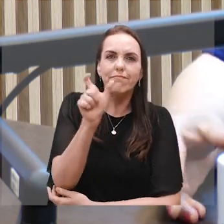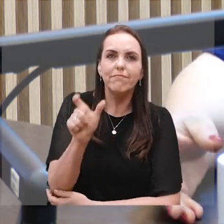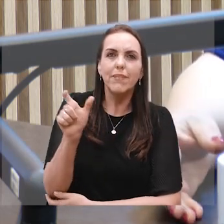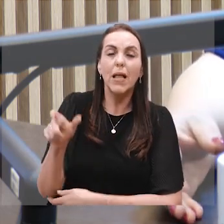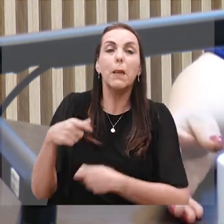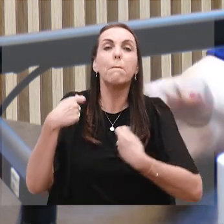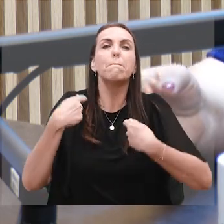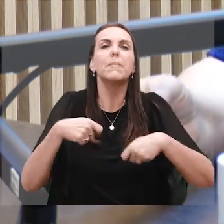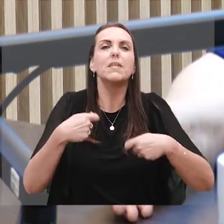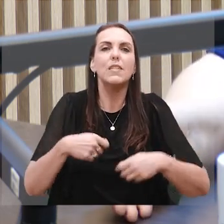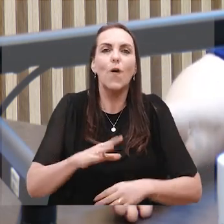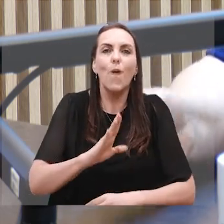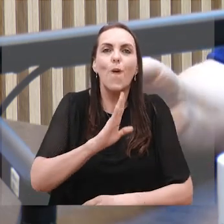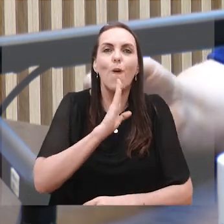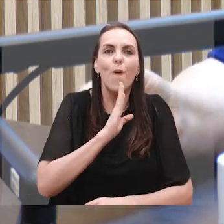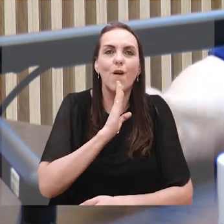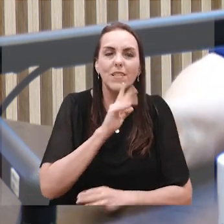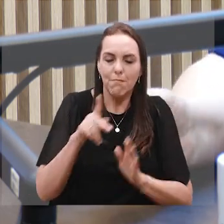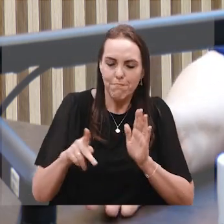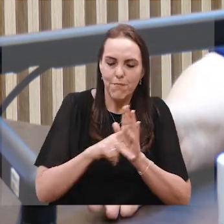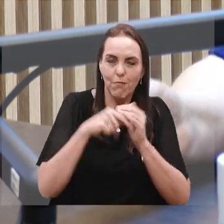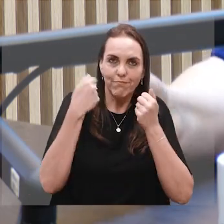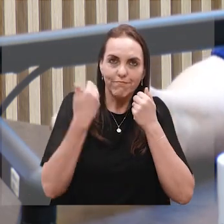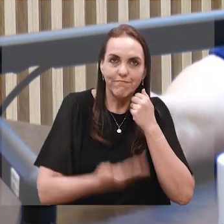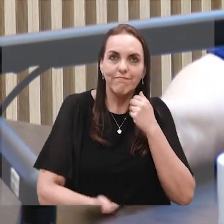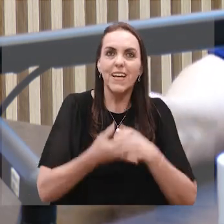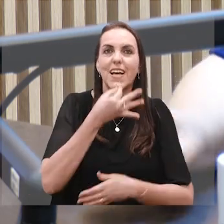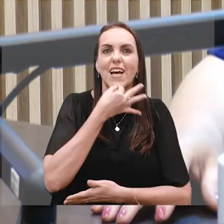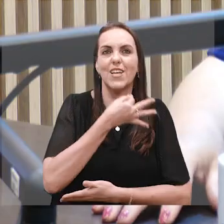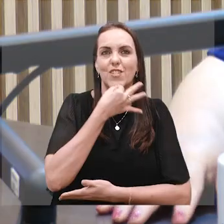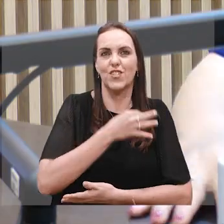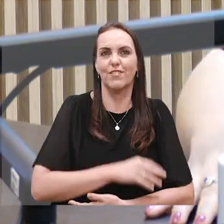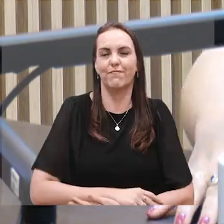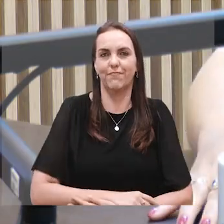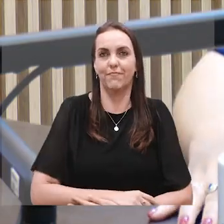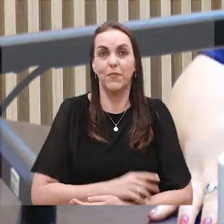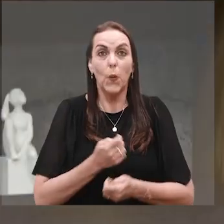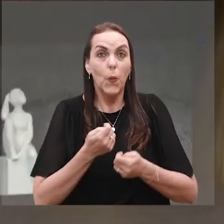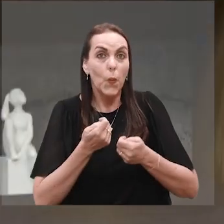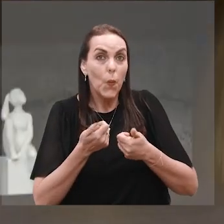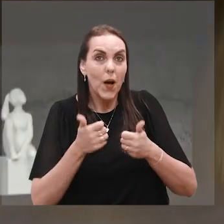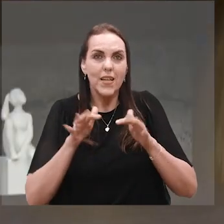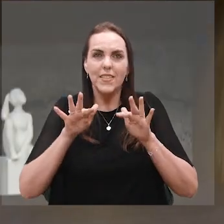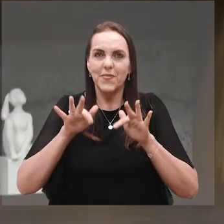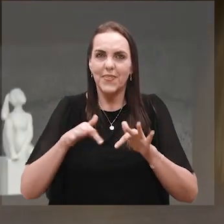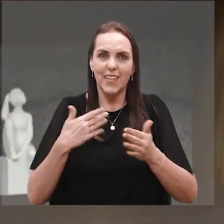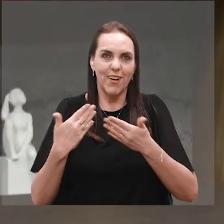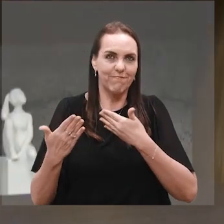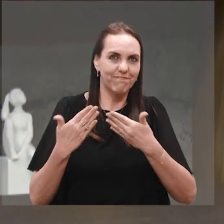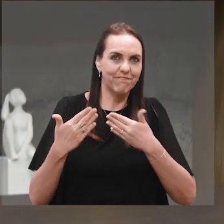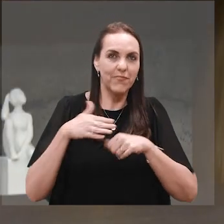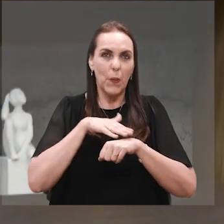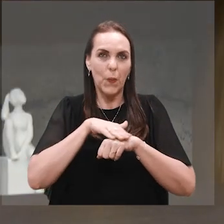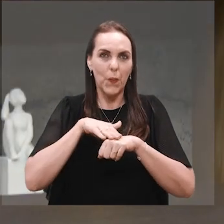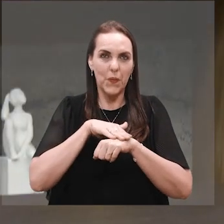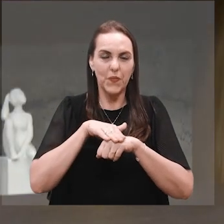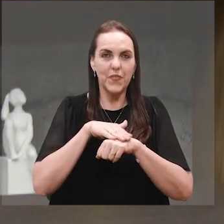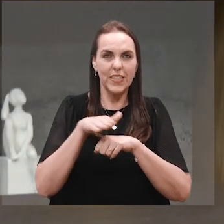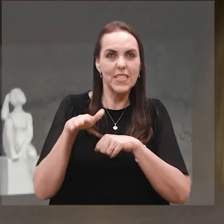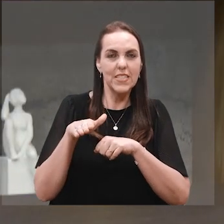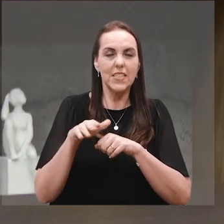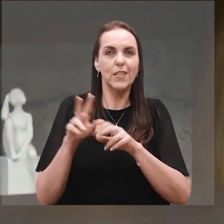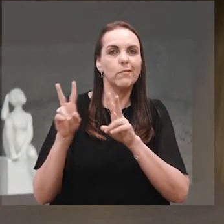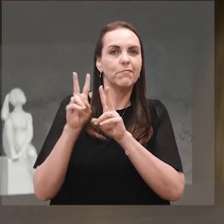acho que a gente precisa conhecer o que a gente tem em Caxias do Sul. Nós estamos quase que na reta final, mas aqui conversando com a